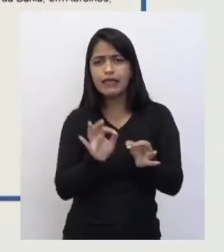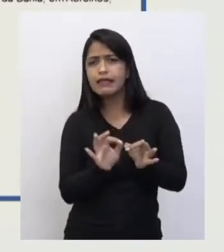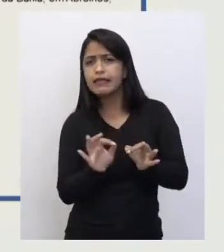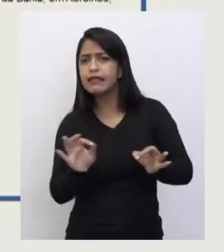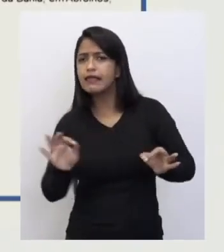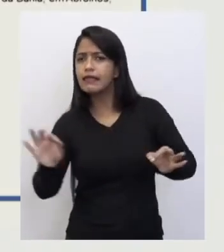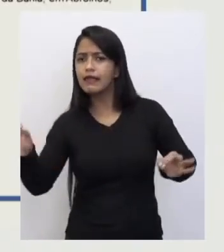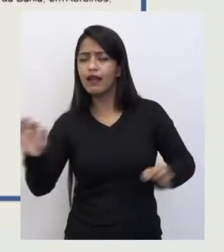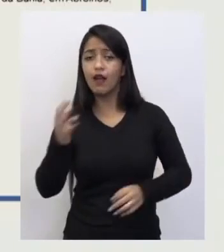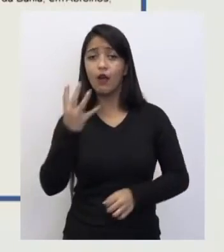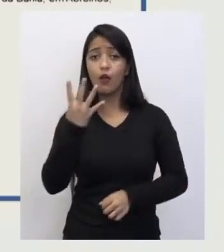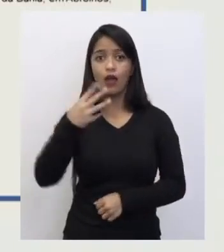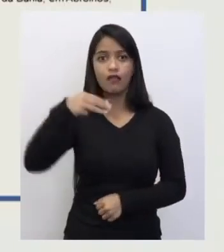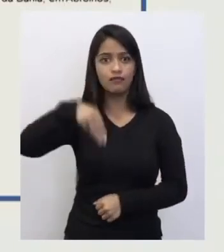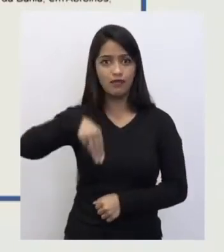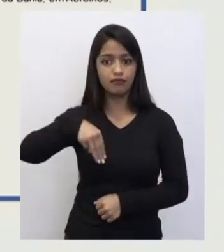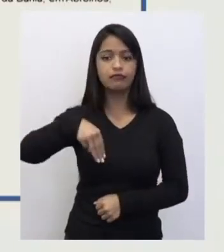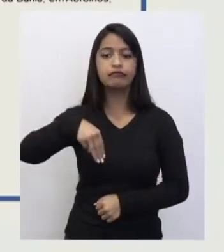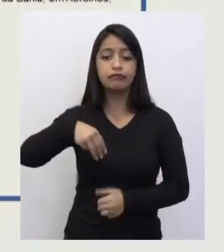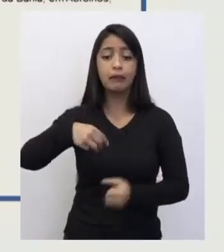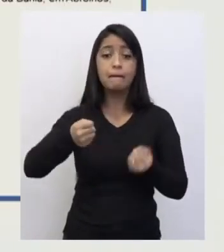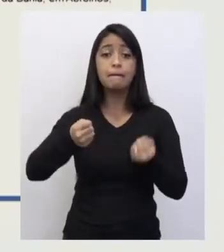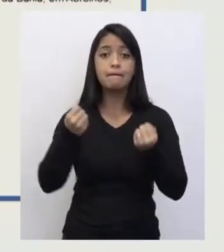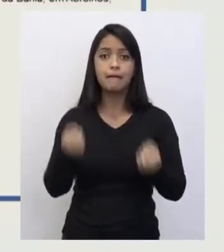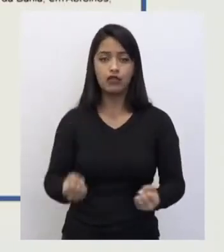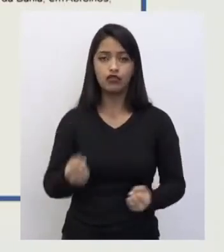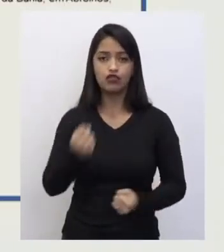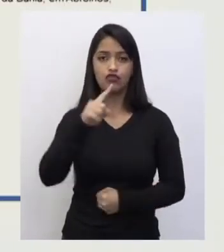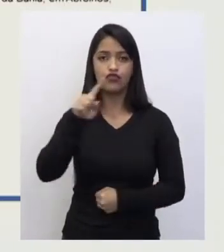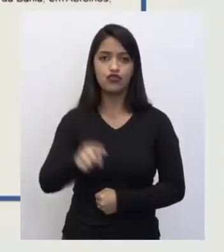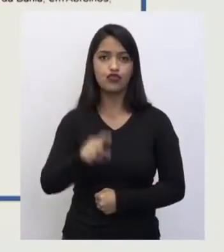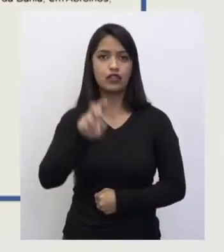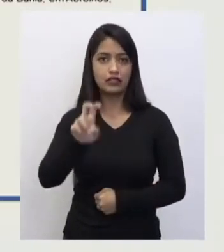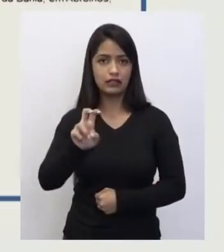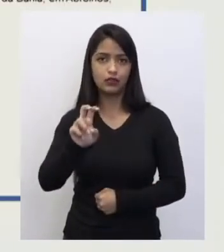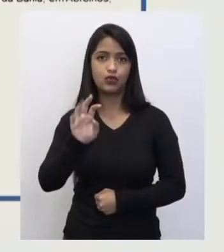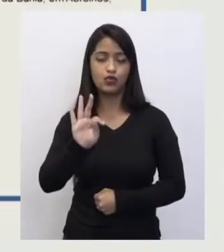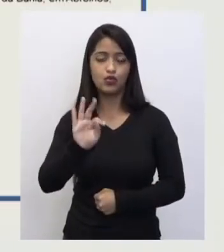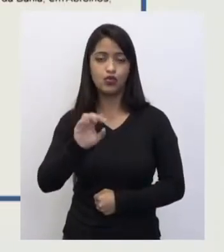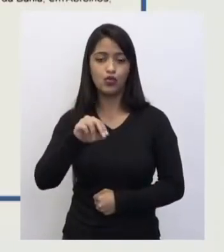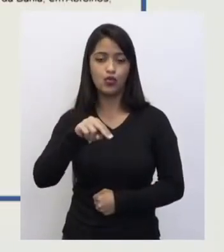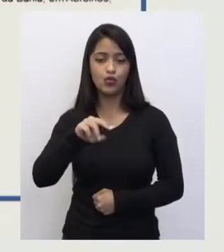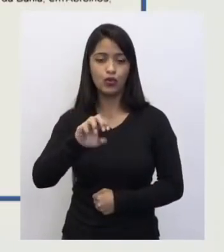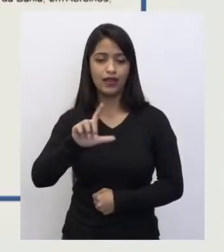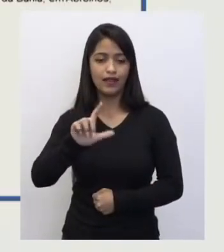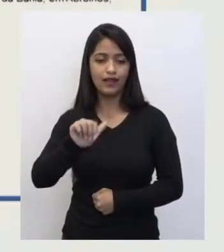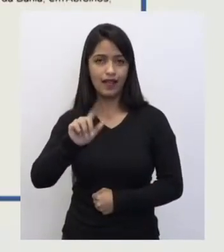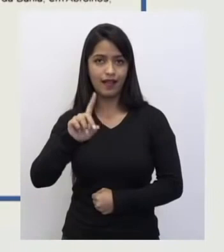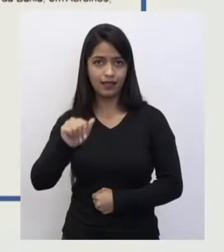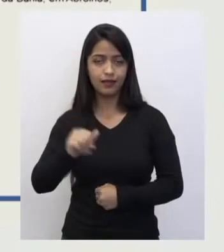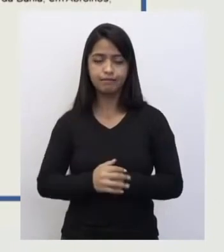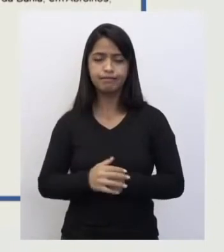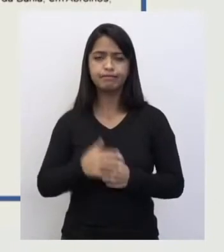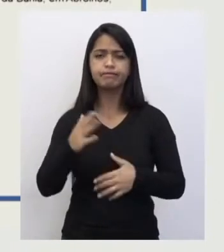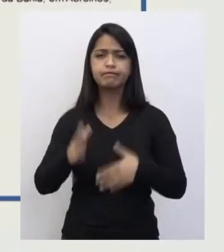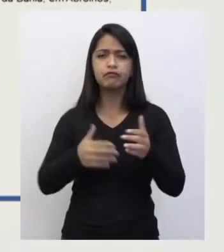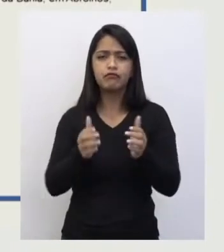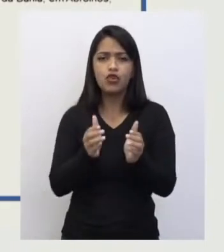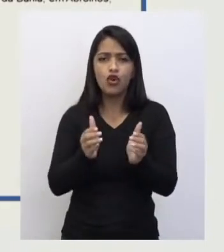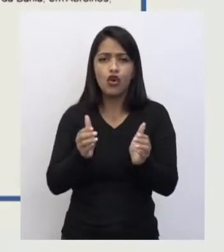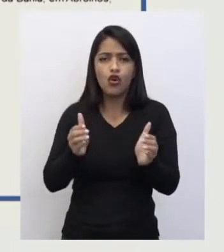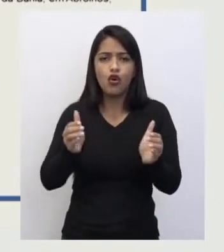gente. Um adulto pode medir até 16 metros e pesar